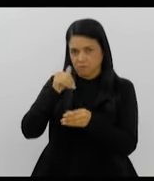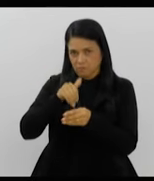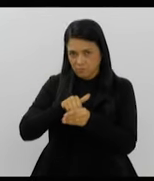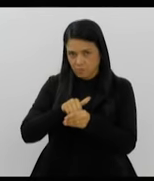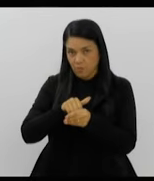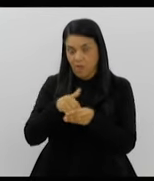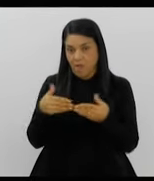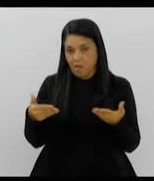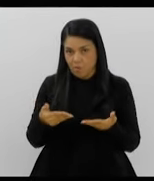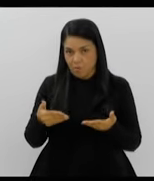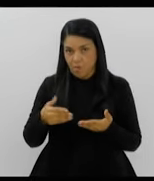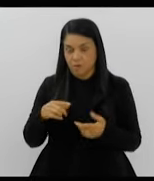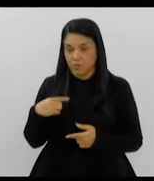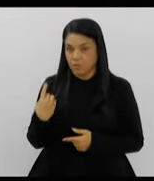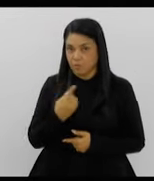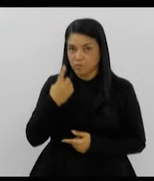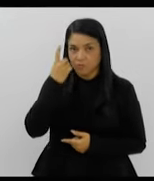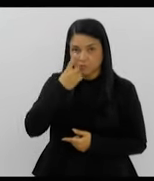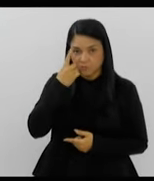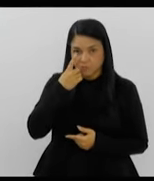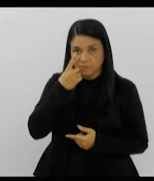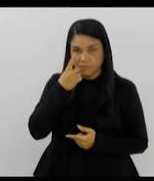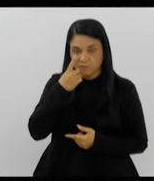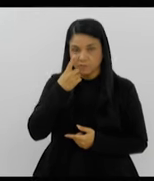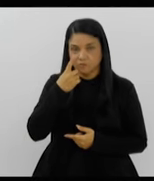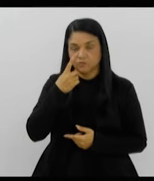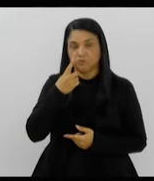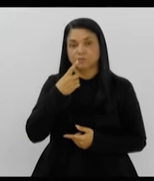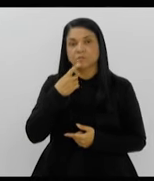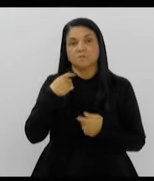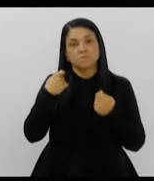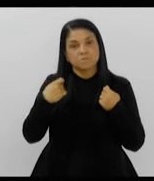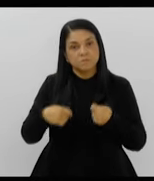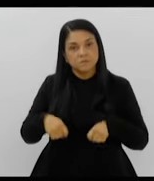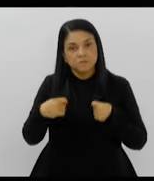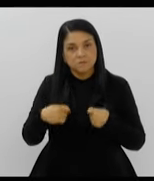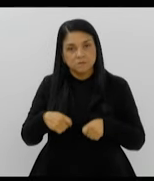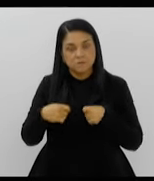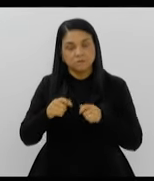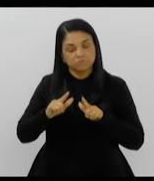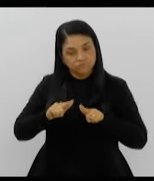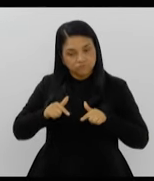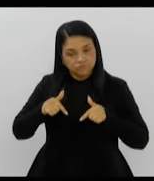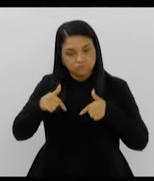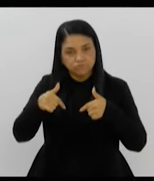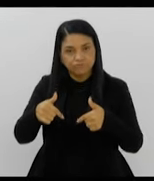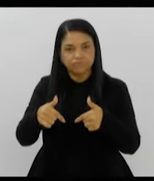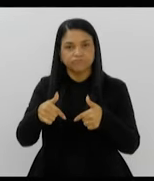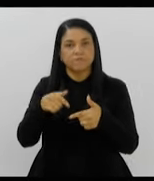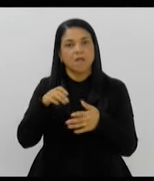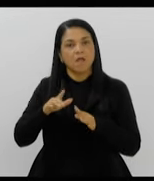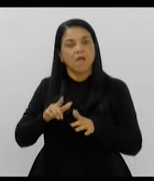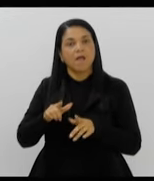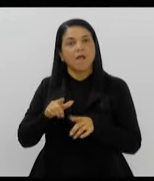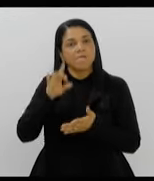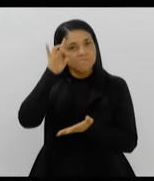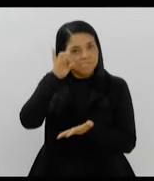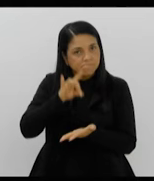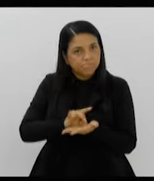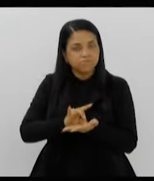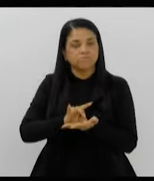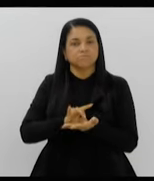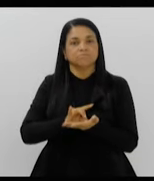agora nós aqui, como deputados, como parlamentares, precisamos estar atuando firmemente para que